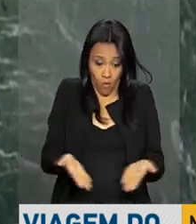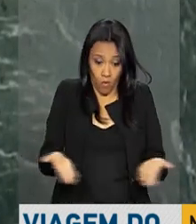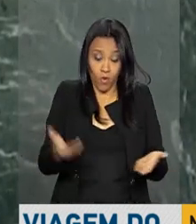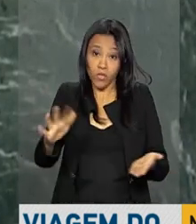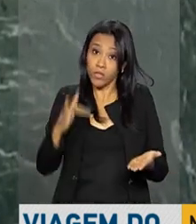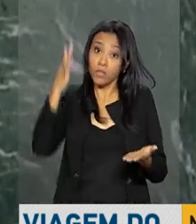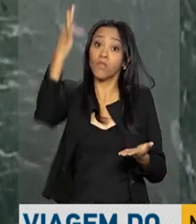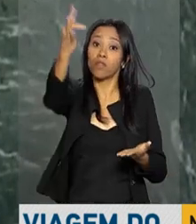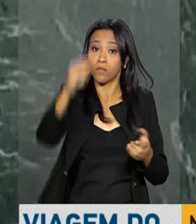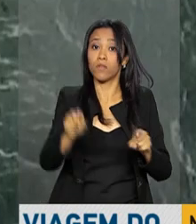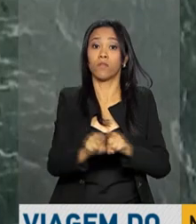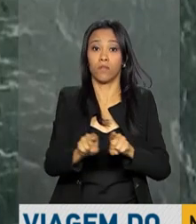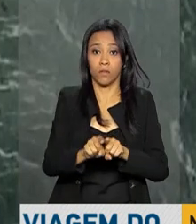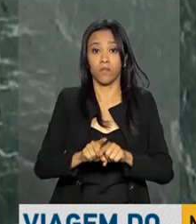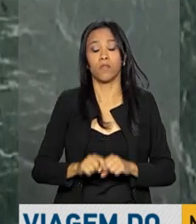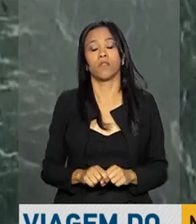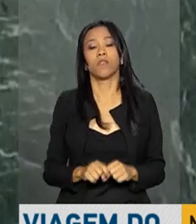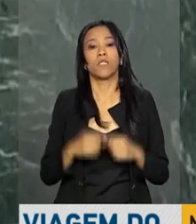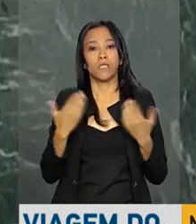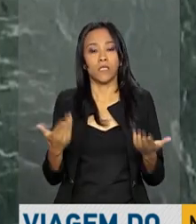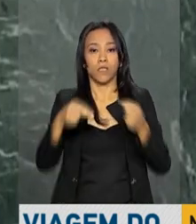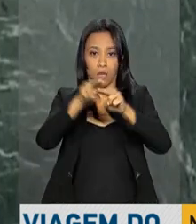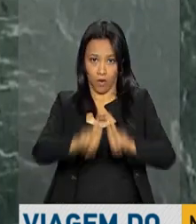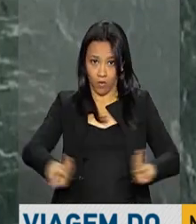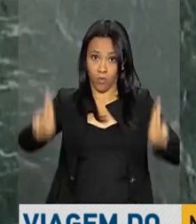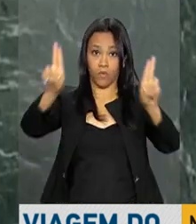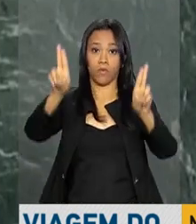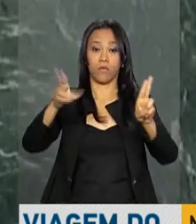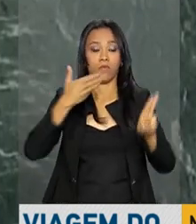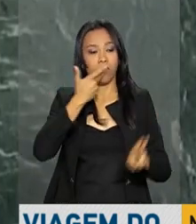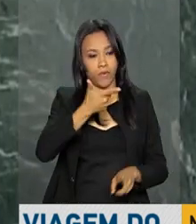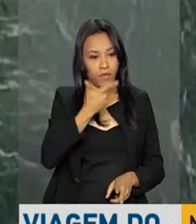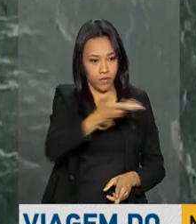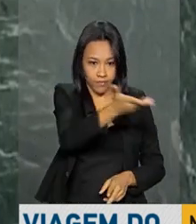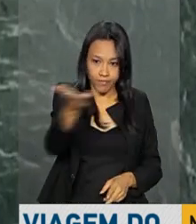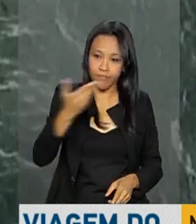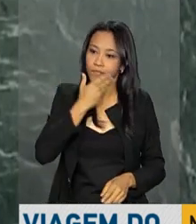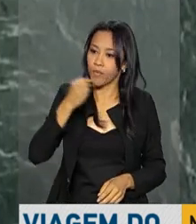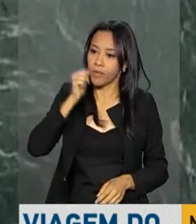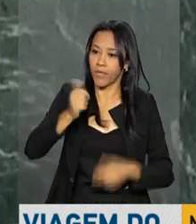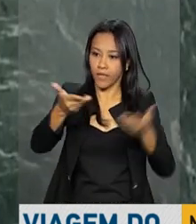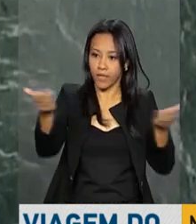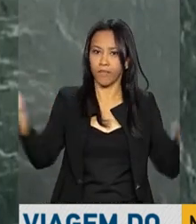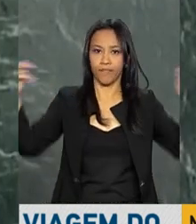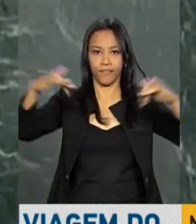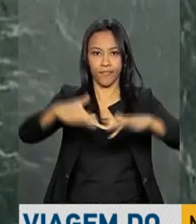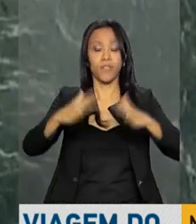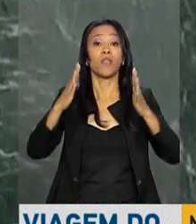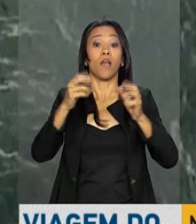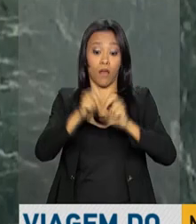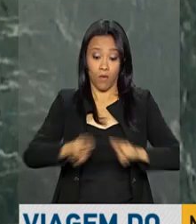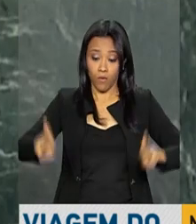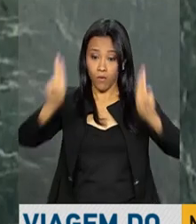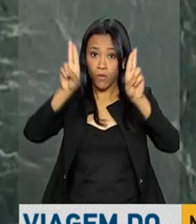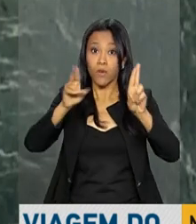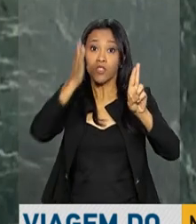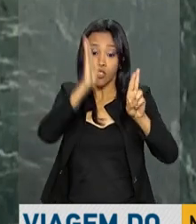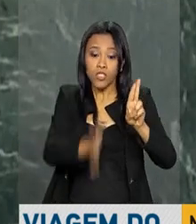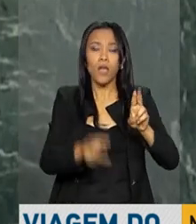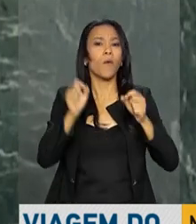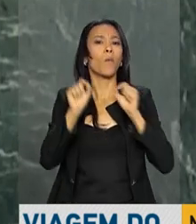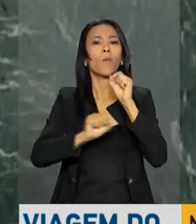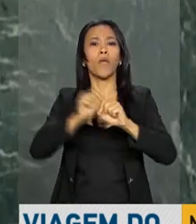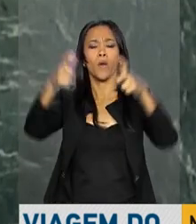e futuras. A ONU, meus senhores e senhoras, já se confirmou como